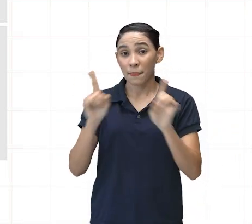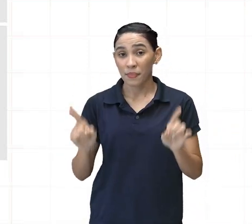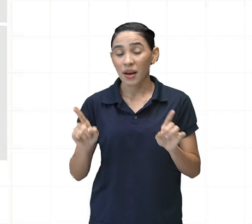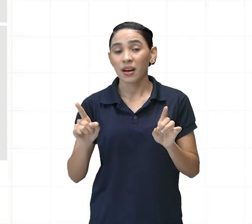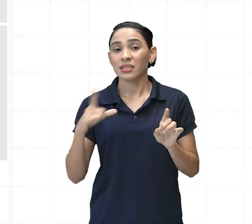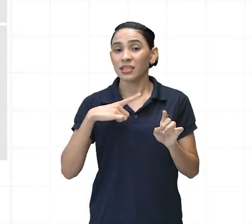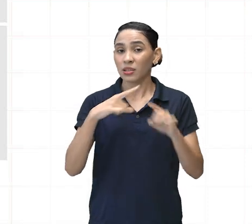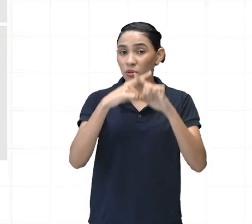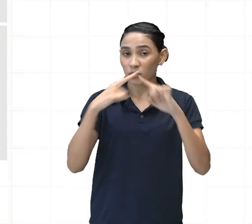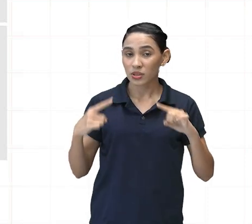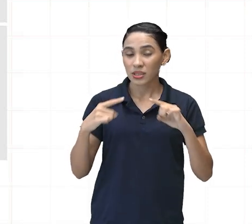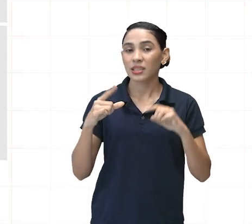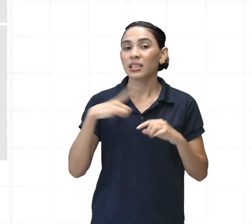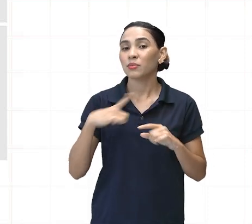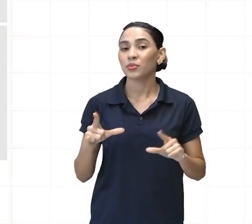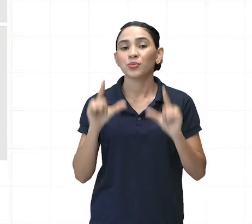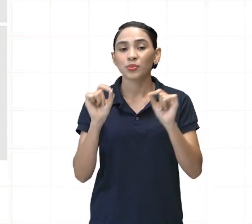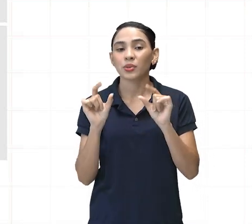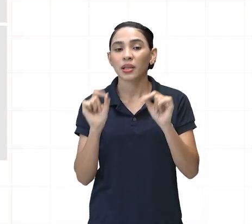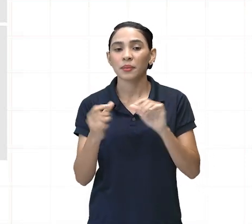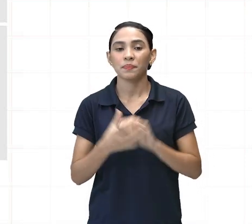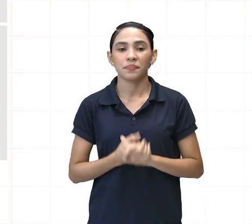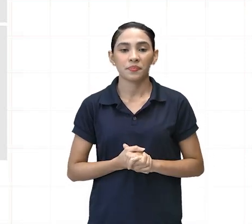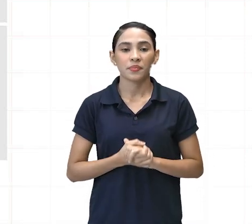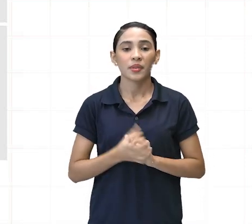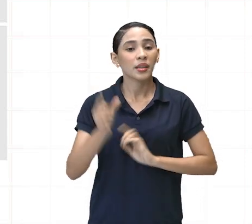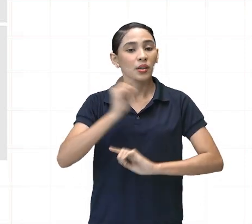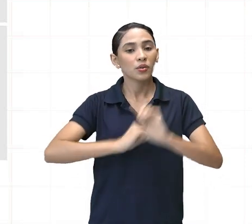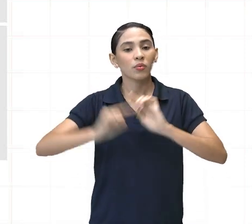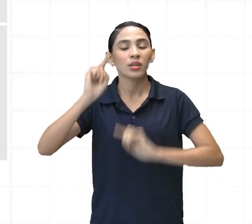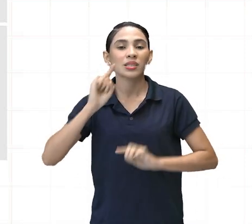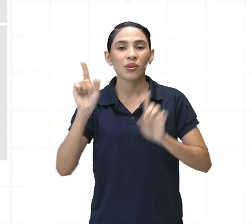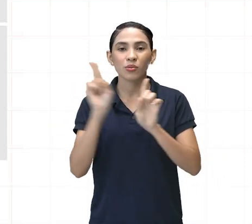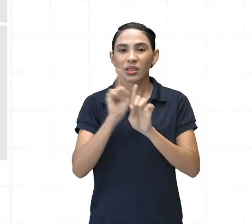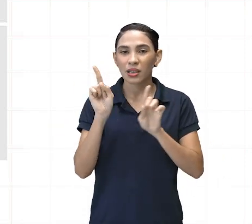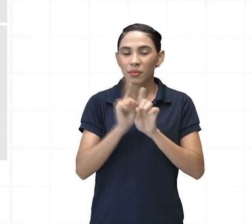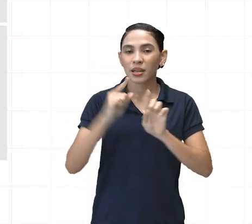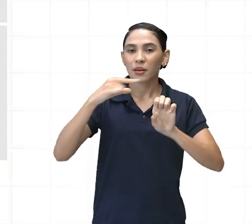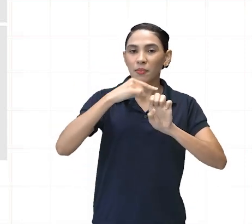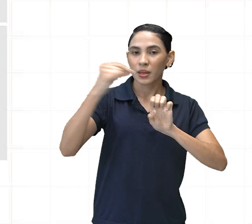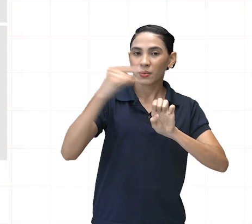da competitividade, também teremos o quê? Inovação e